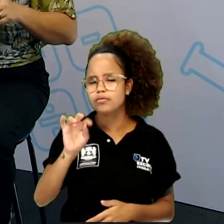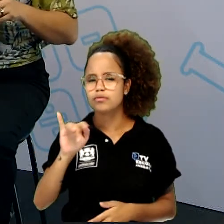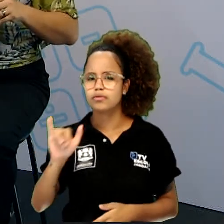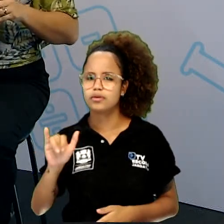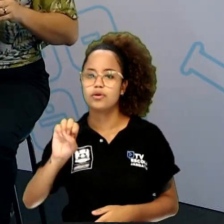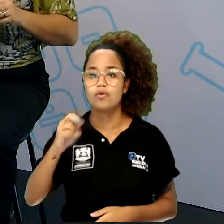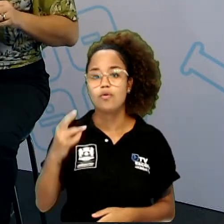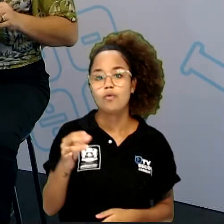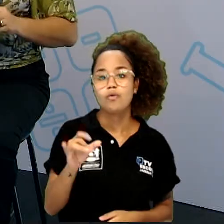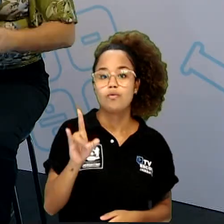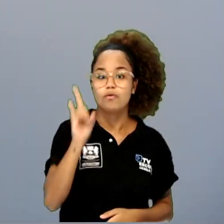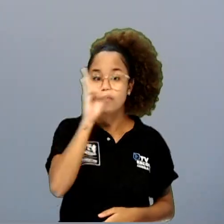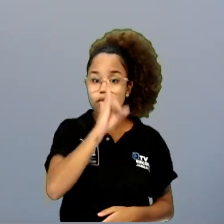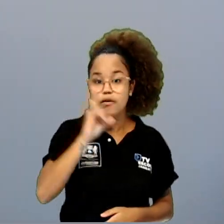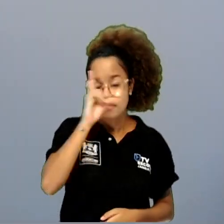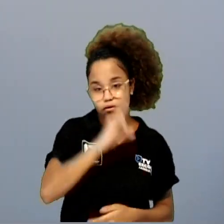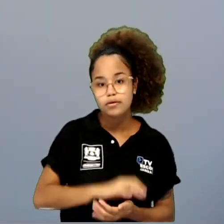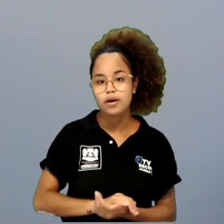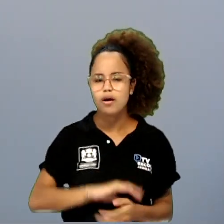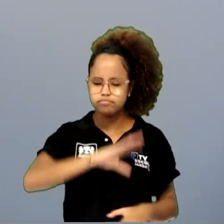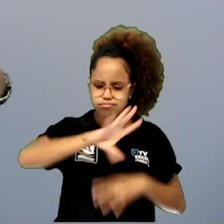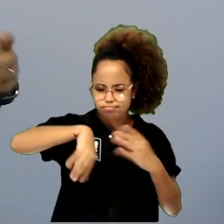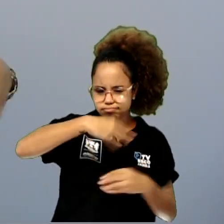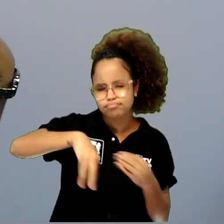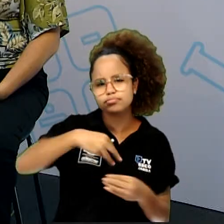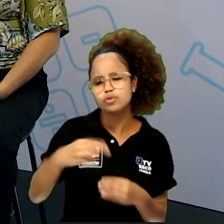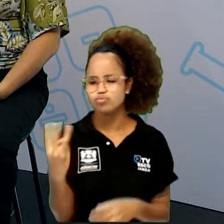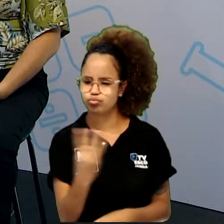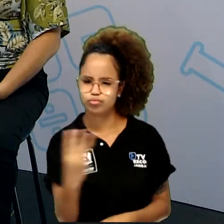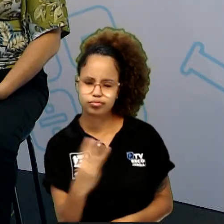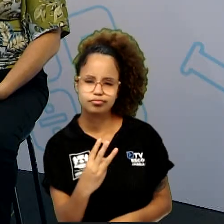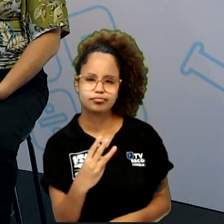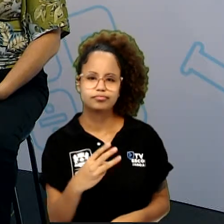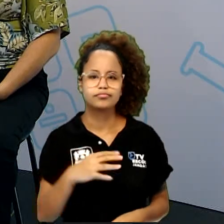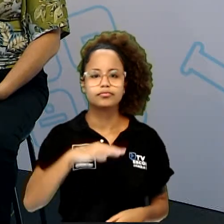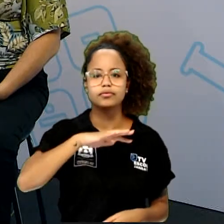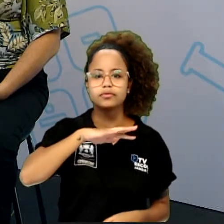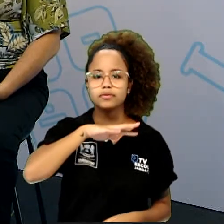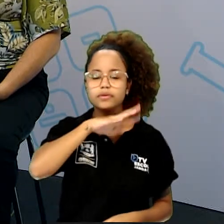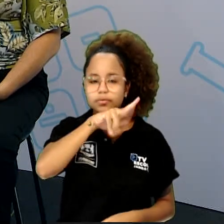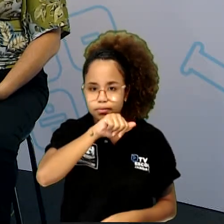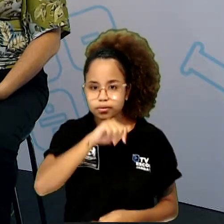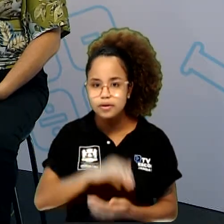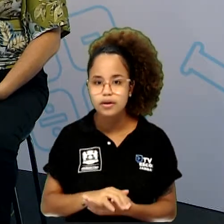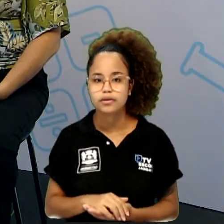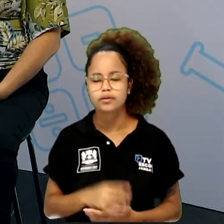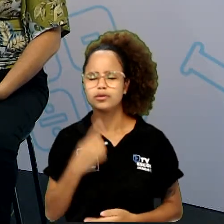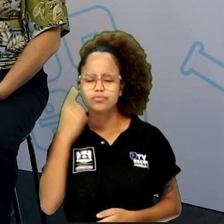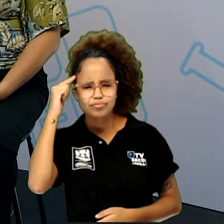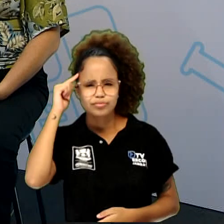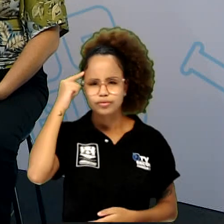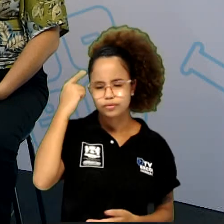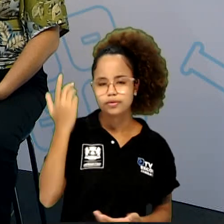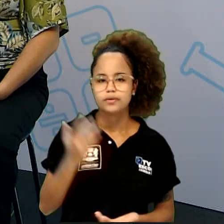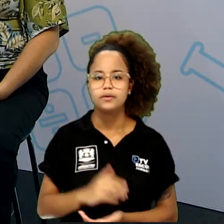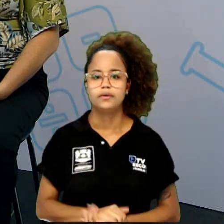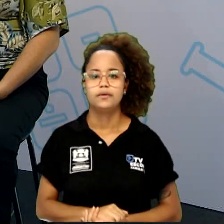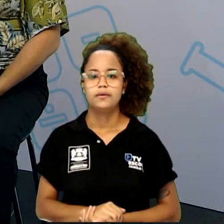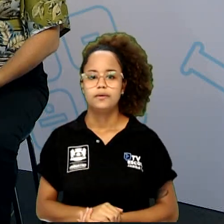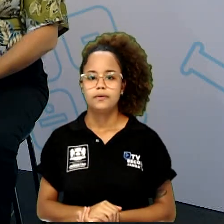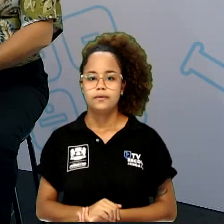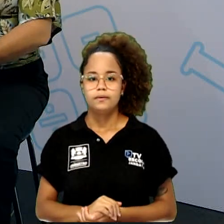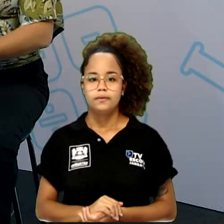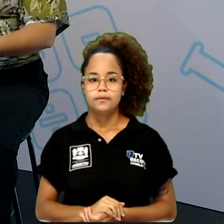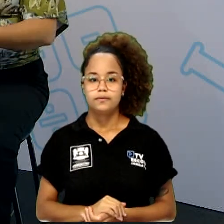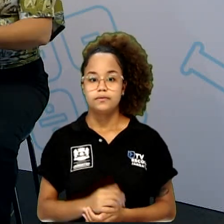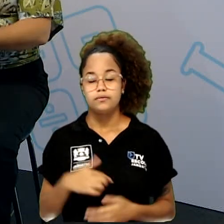timbu, então é uma mistura desses três animais. E as crianças sempre ficam em dúvida, né, de que animal seria esse. E a ilustração, eu sou